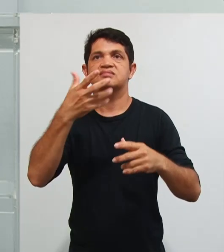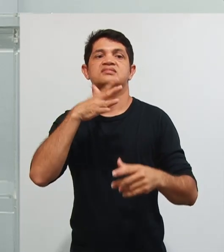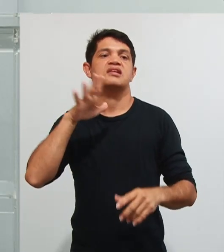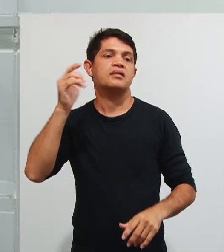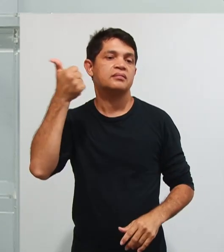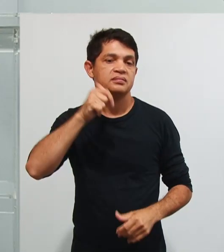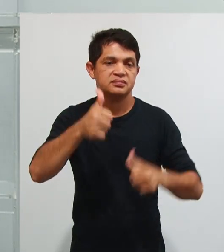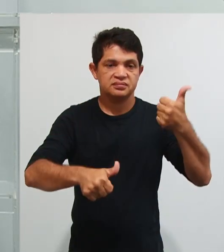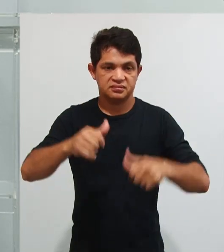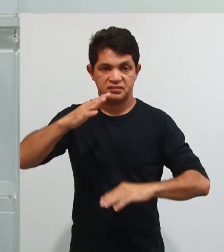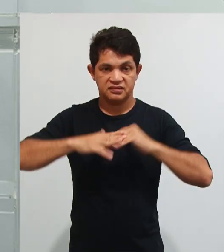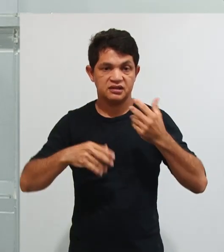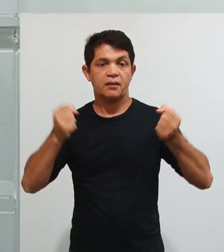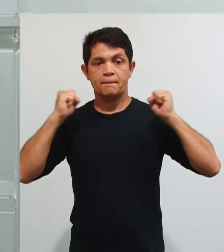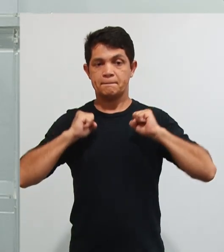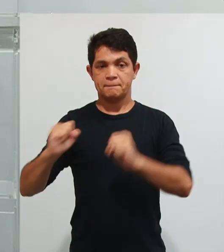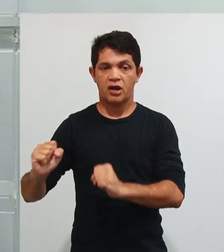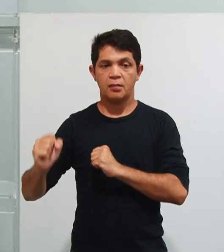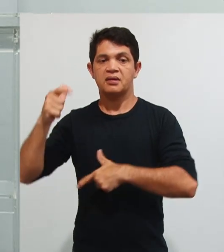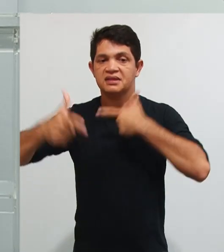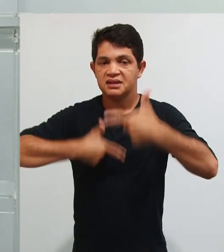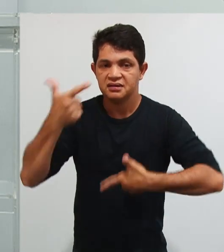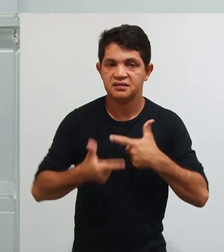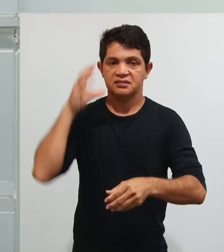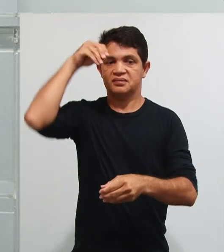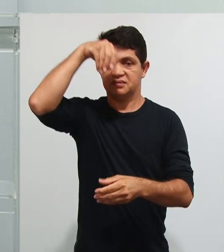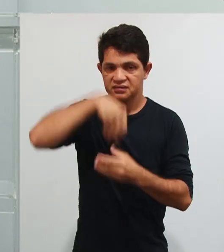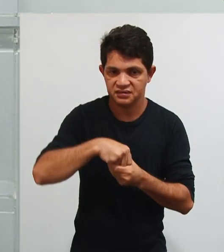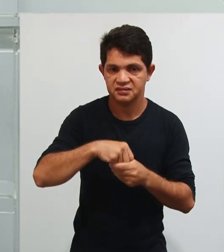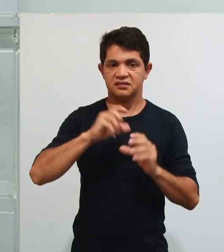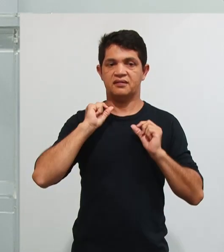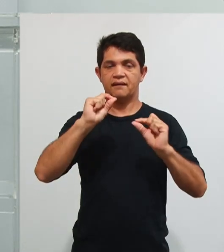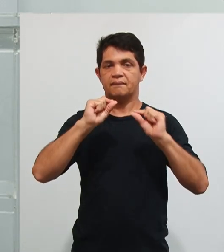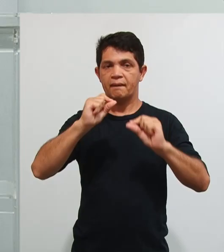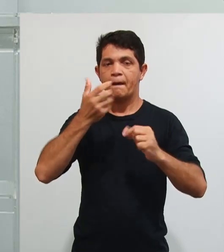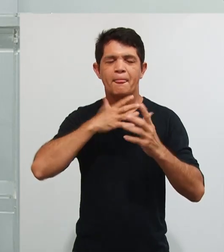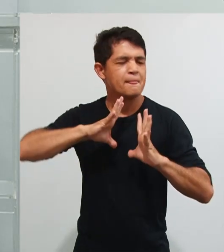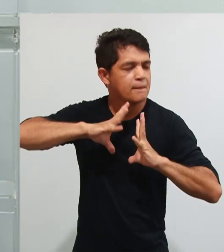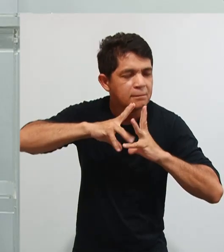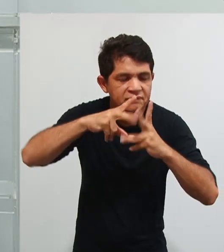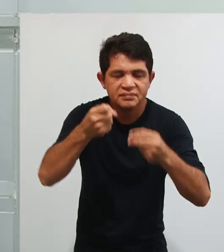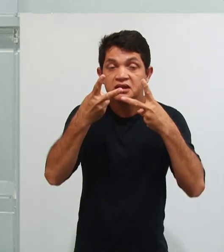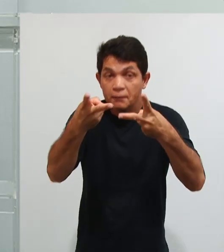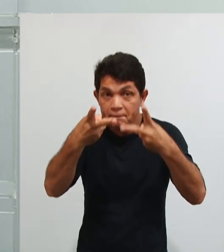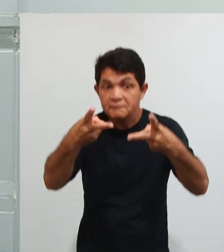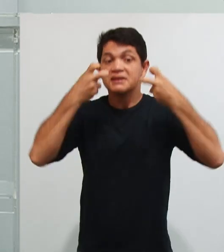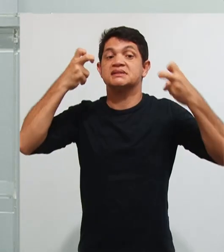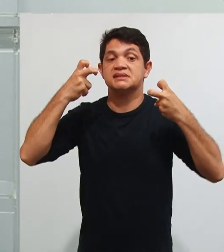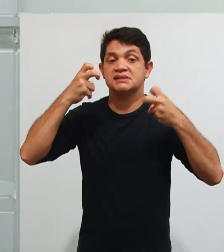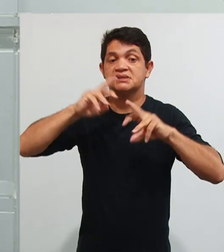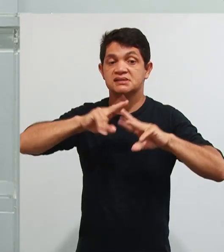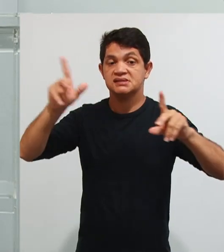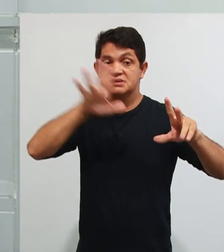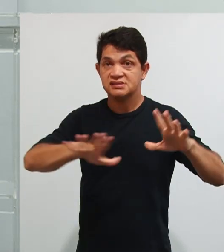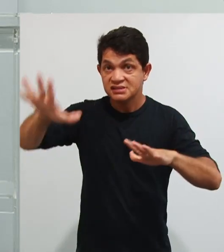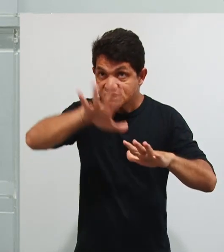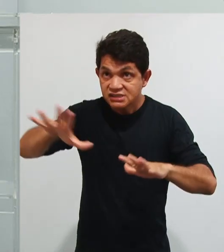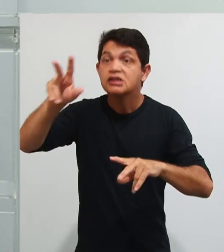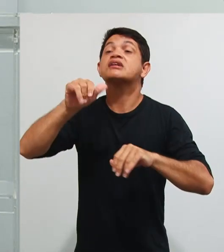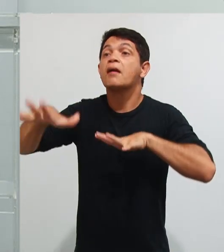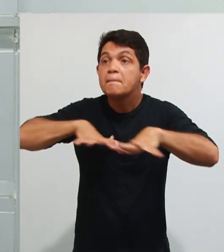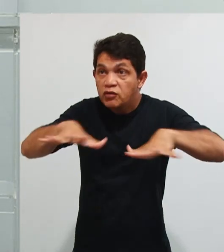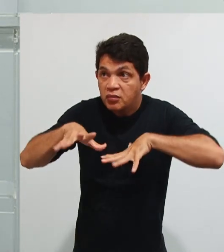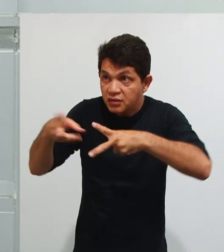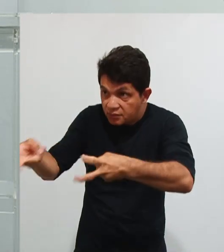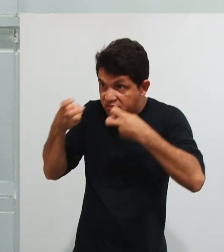da economia, mas você pode trabalhar em todos os aspectos, em perceber essa movimentação